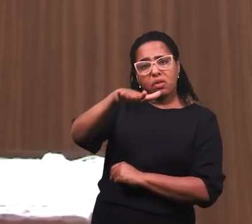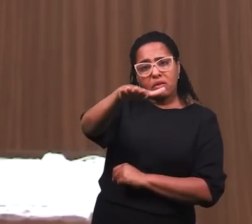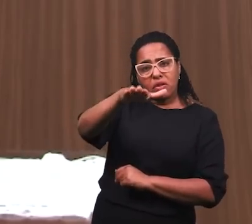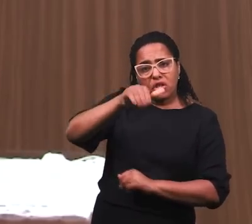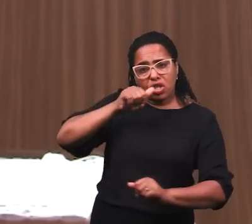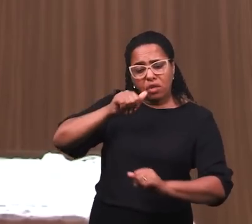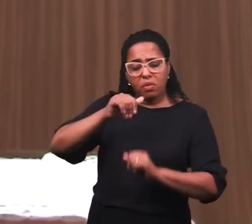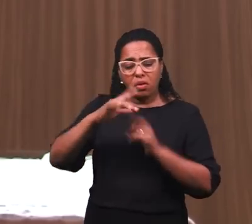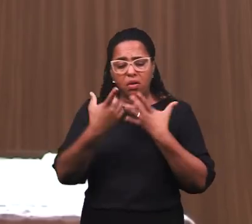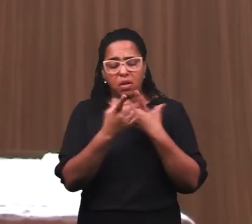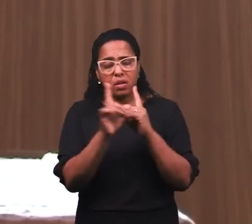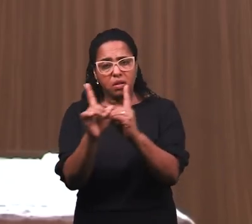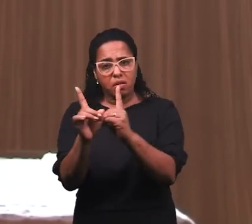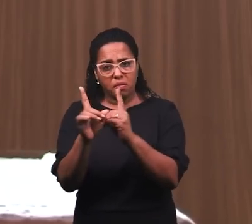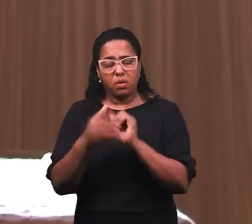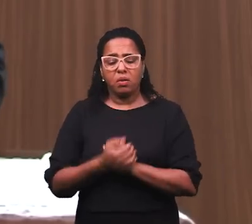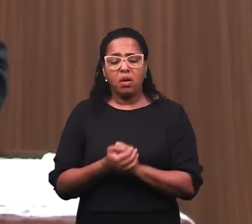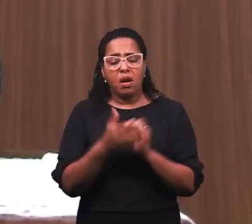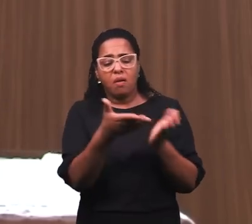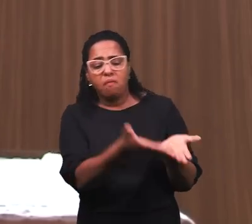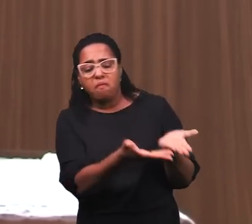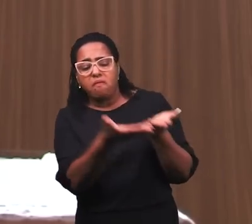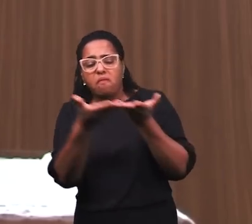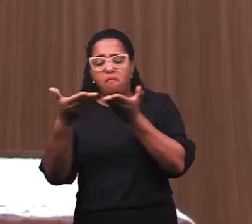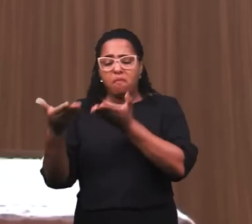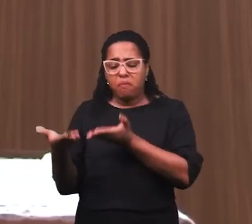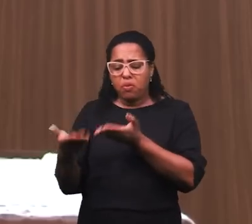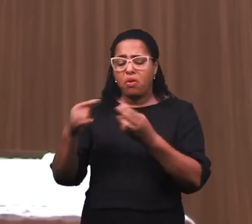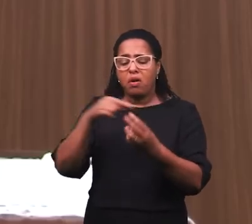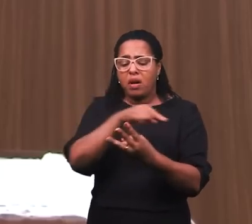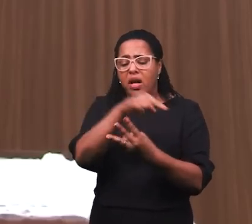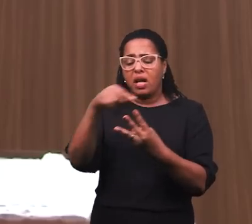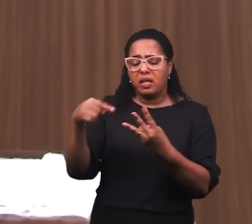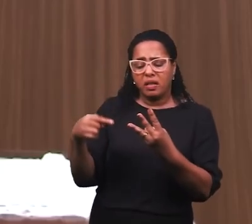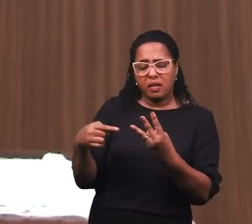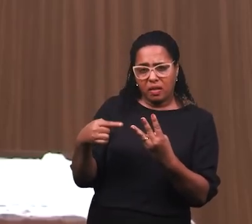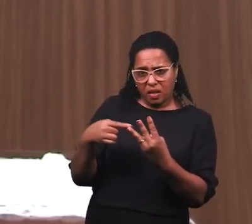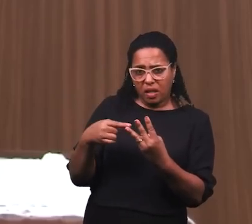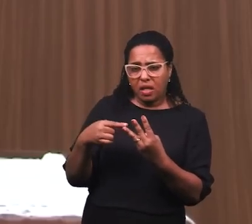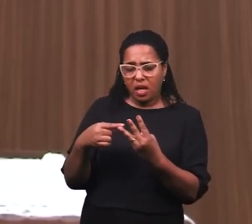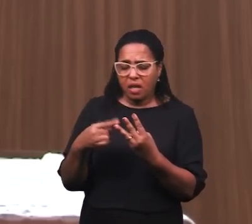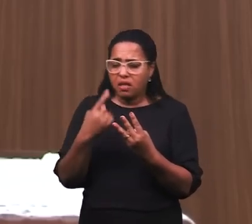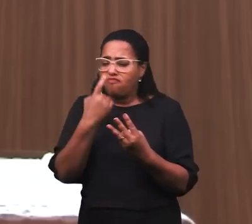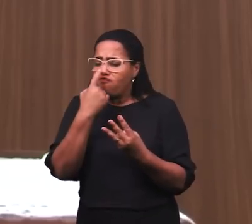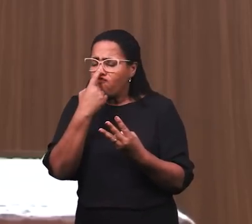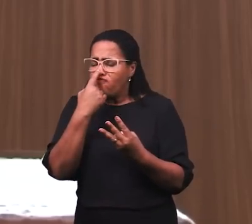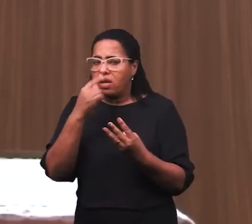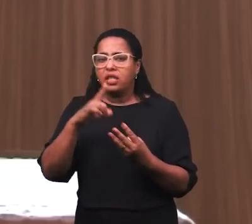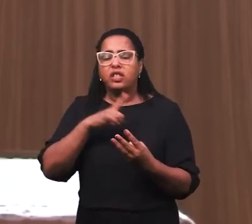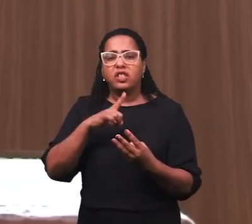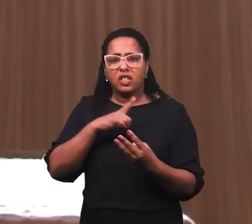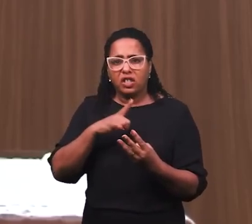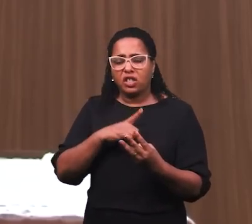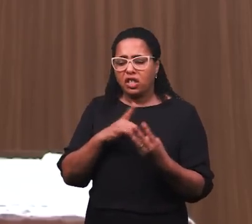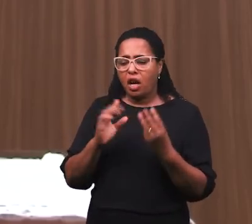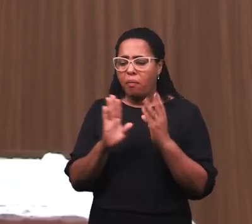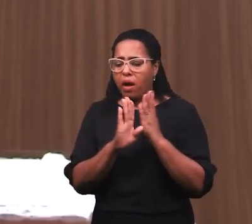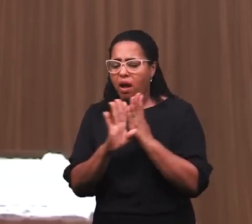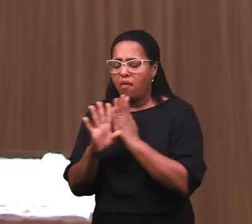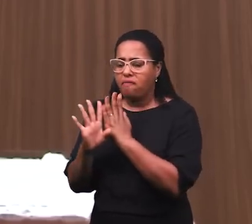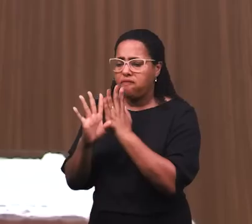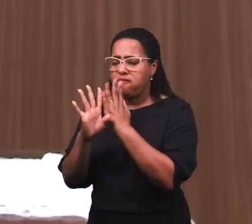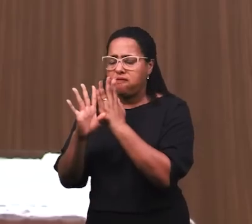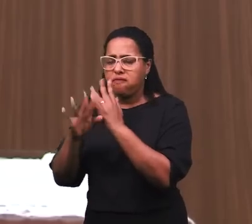aos seus discípulos. Ele convocou aos três que lhe eram mais chegados para acompanhá-lo naquela luta